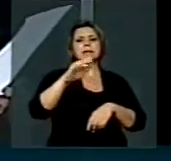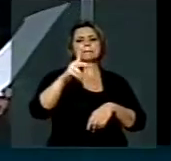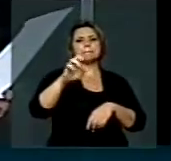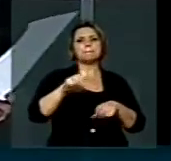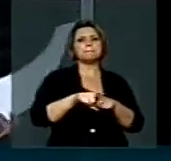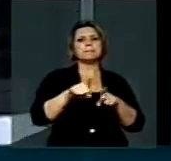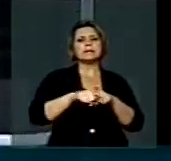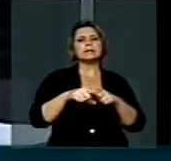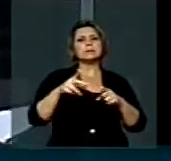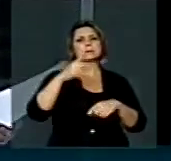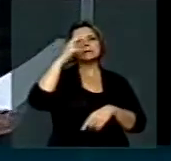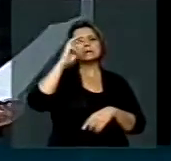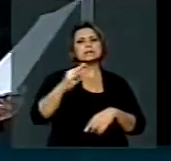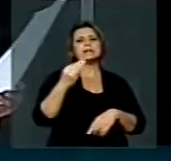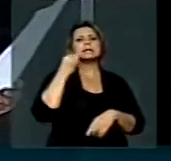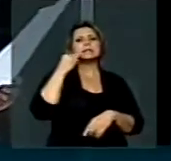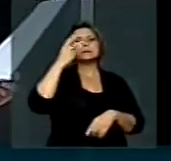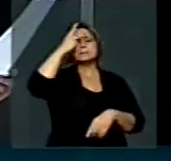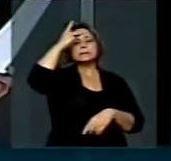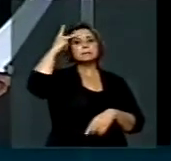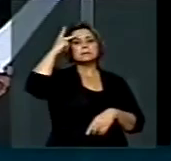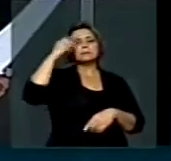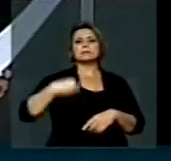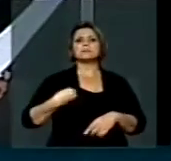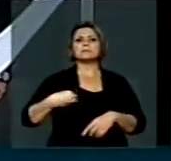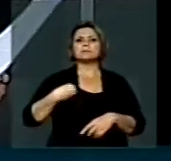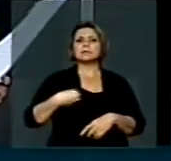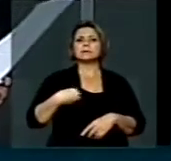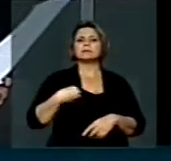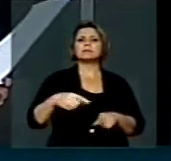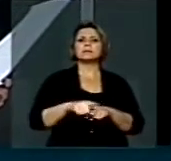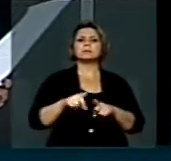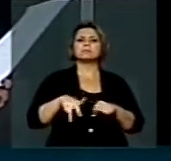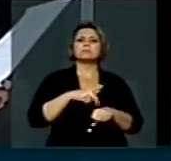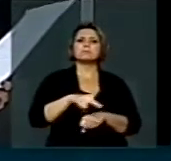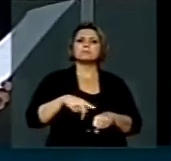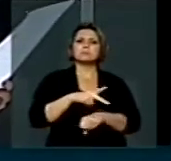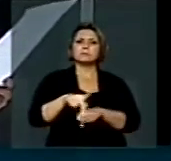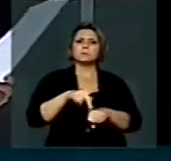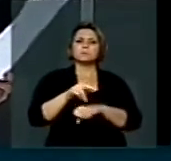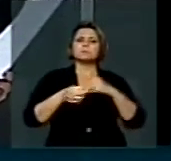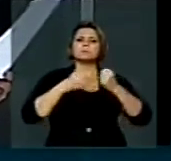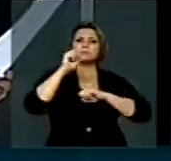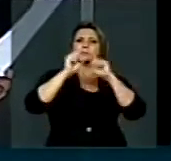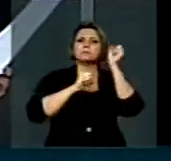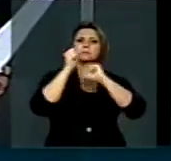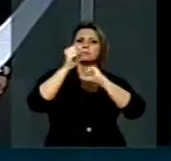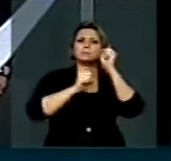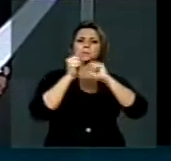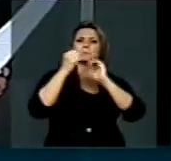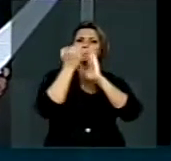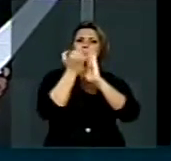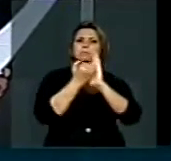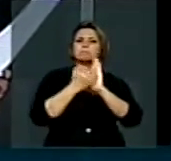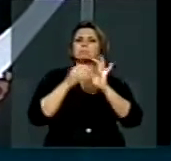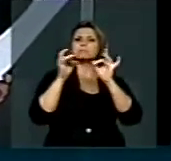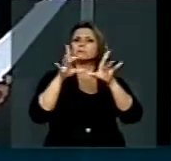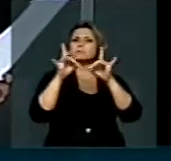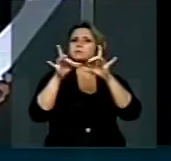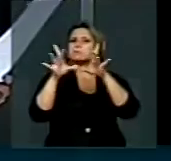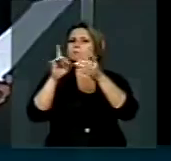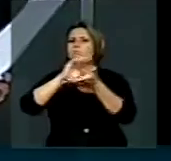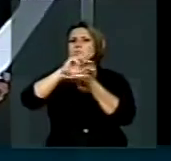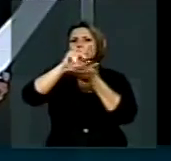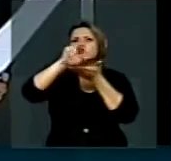de aproximadamente 3 milhões de habitantes. País democrático de economia industrializada, tem pauta de exportações